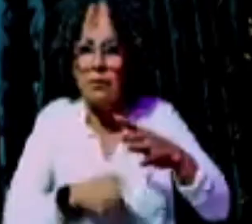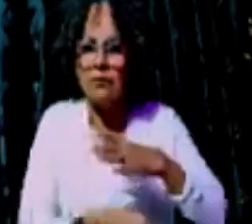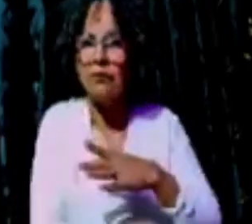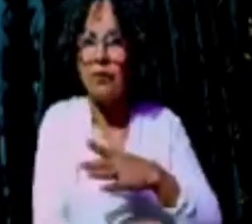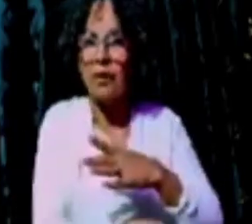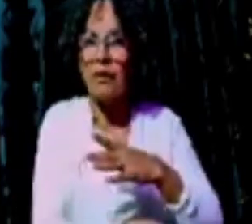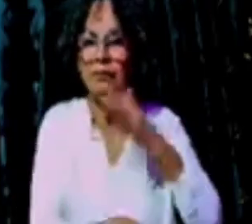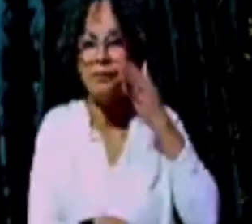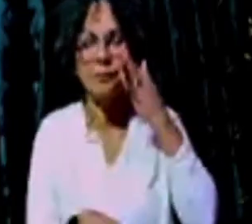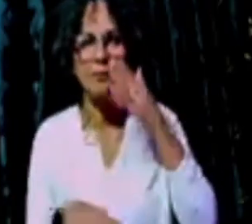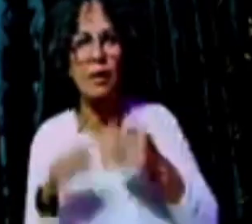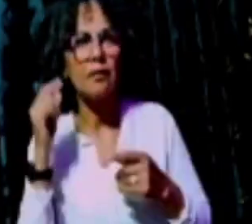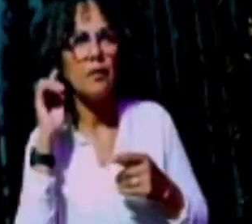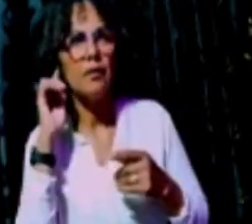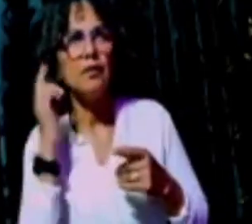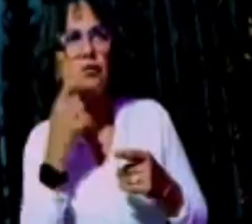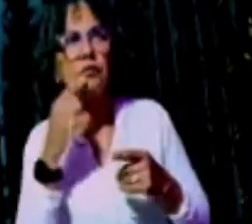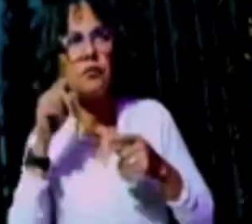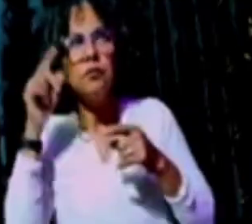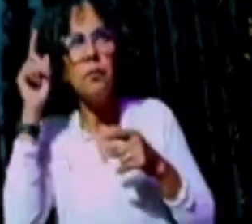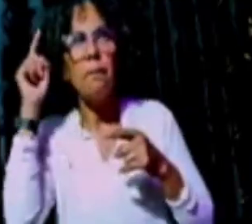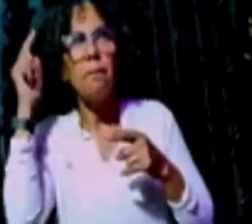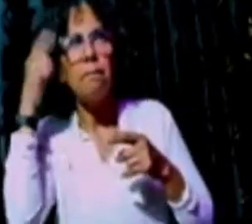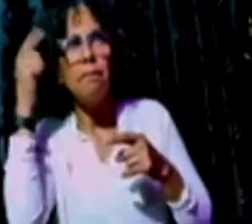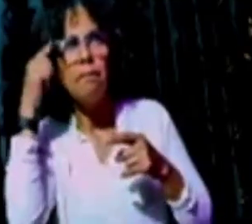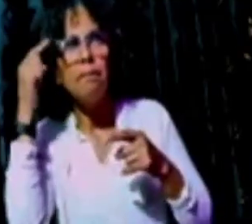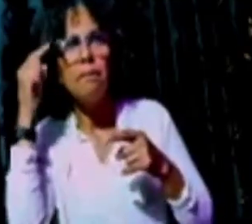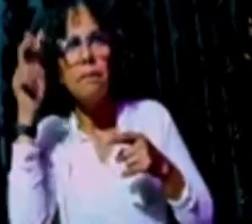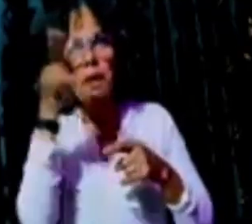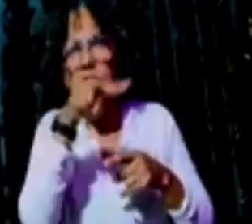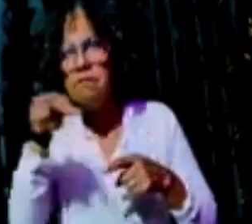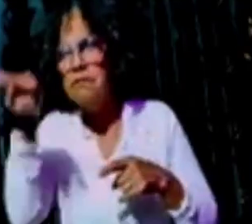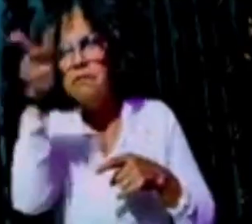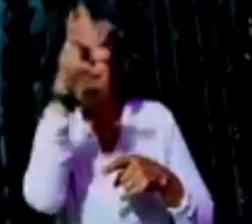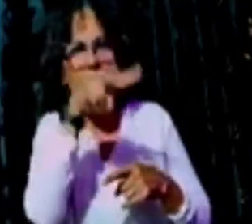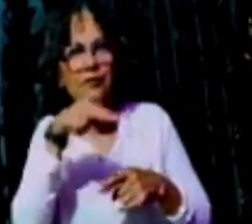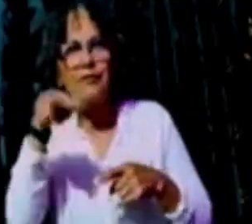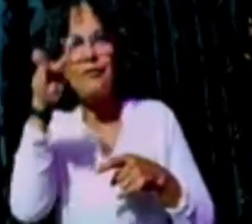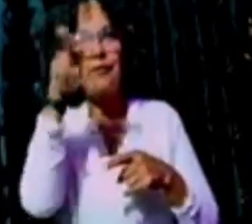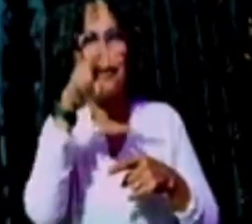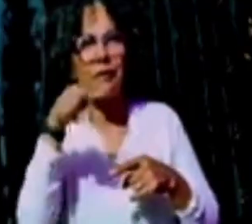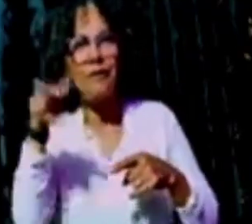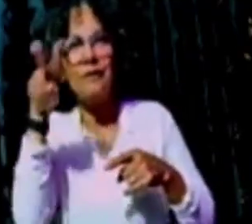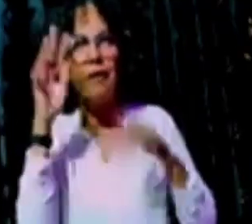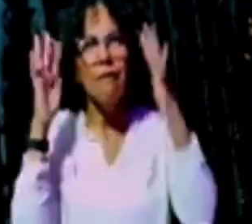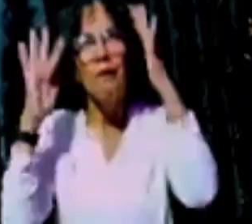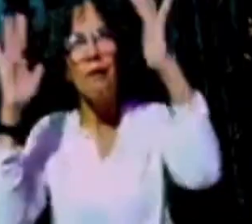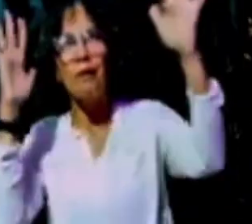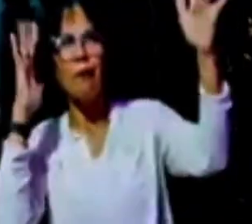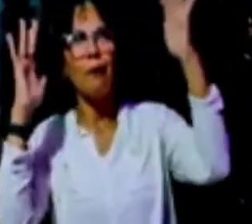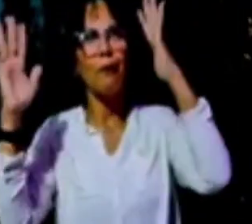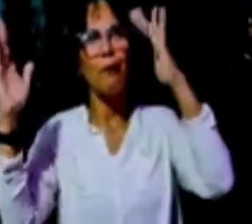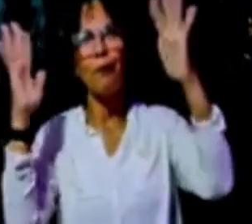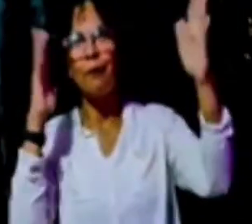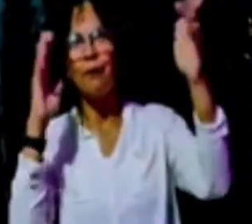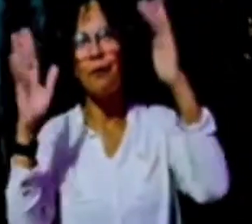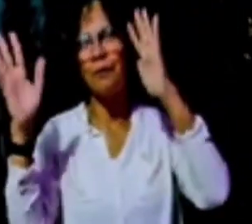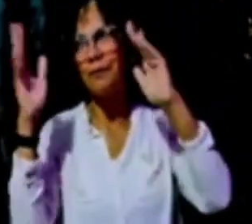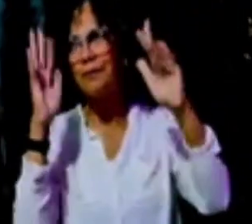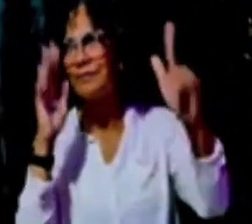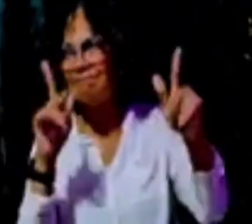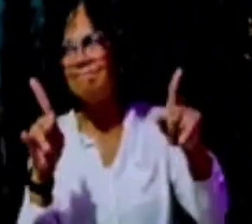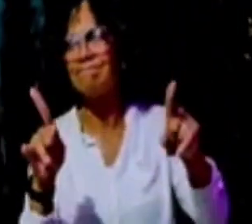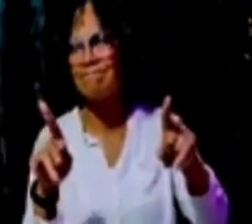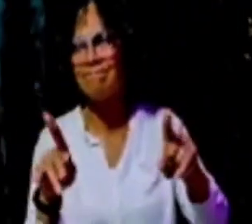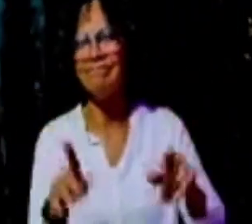de como o surdo pensa. Tudo dele é muito visual, né? Ele pensa por imagens. Então, até para